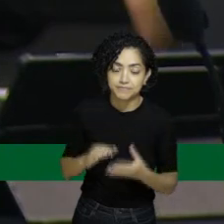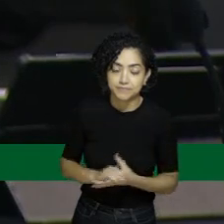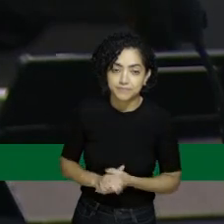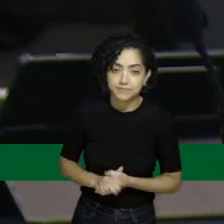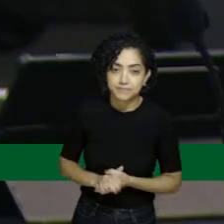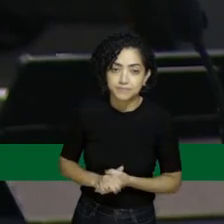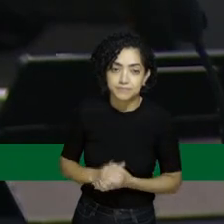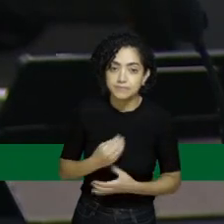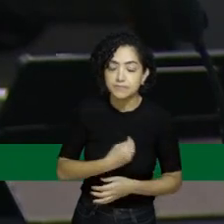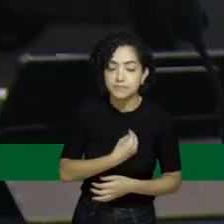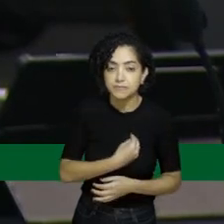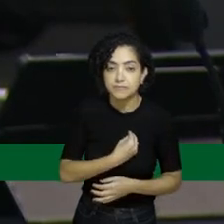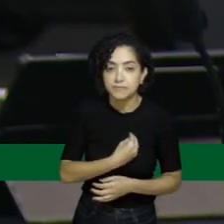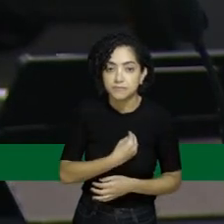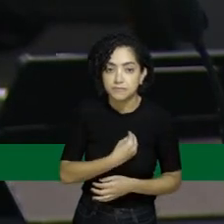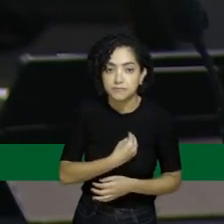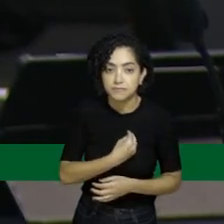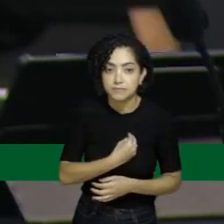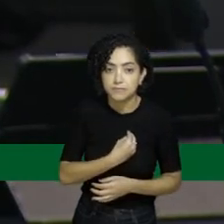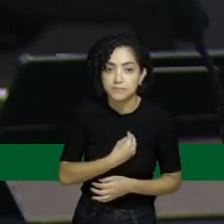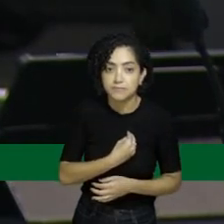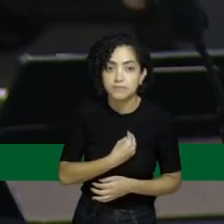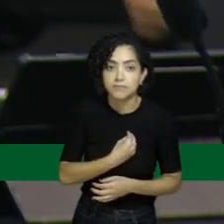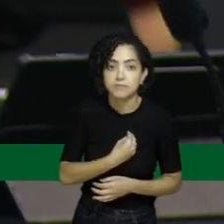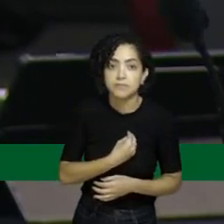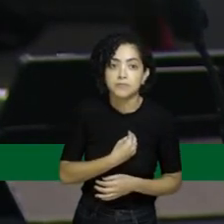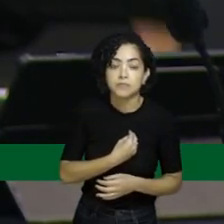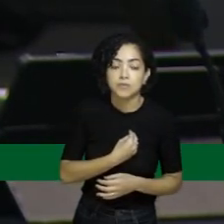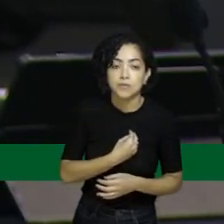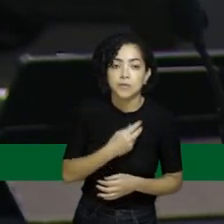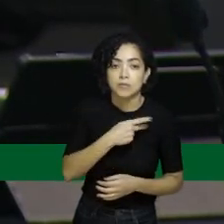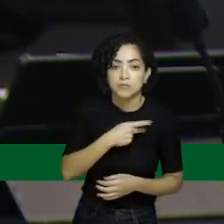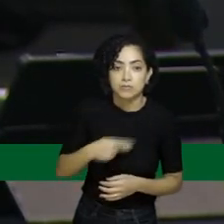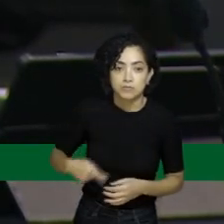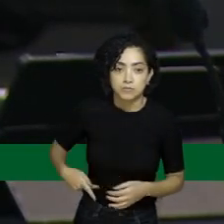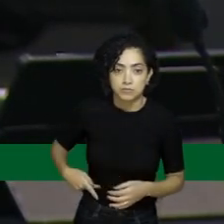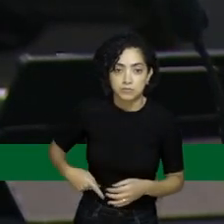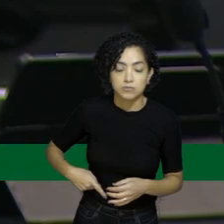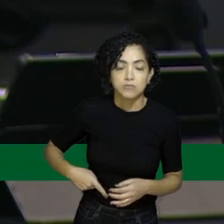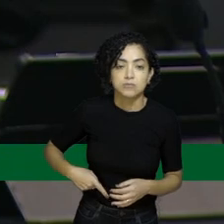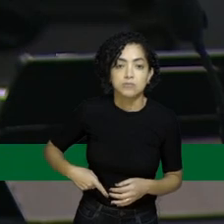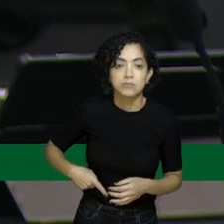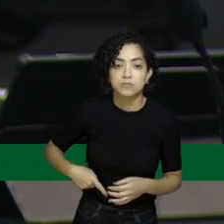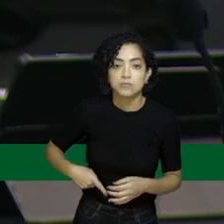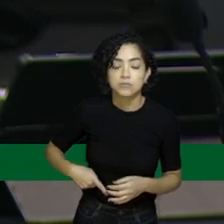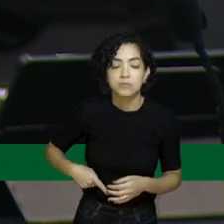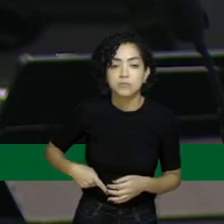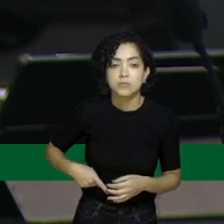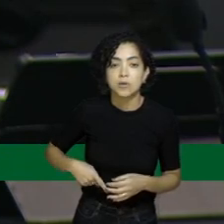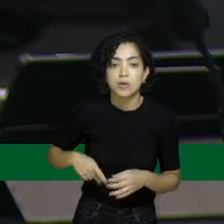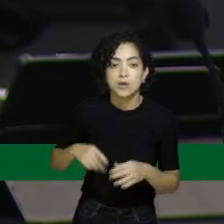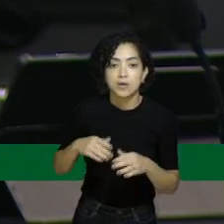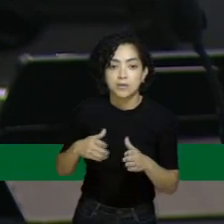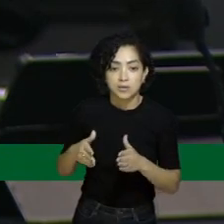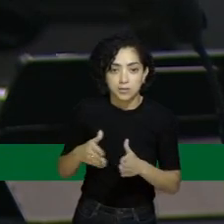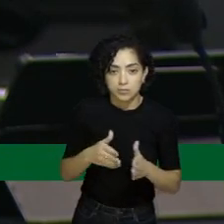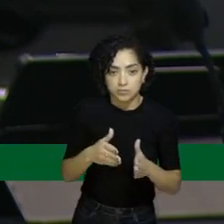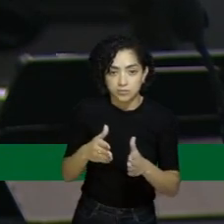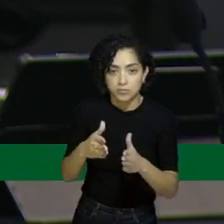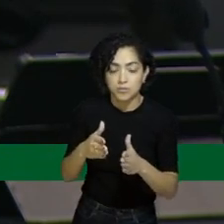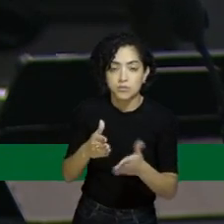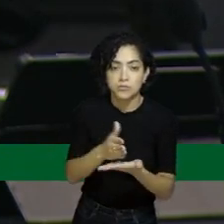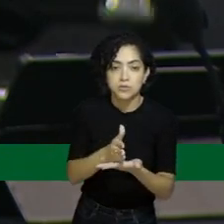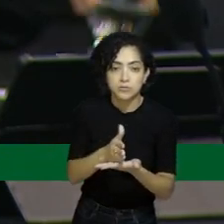Estarão presentes Vale das Águas, presidente Gelson Rosseto, Caminhos da Fronteira, vice-presidente Vanduir